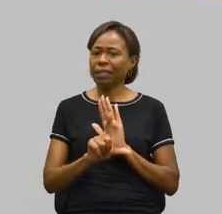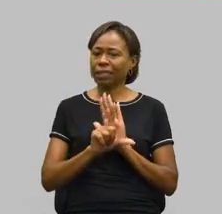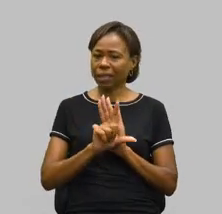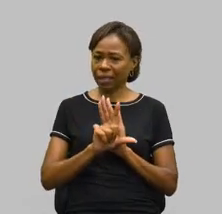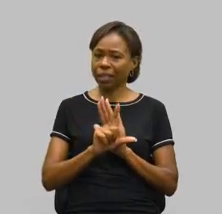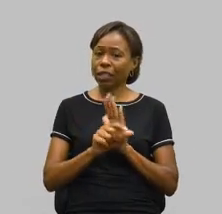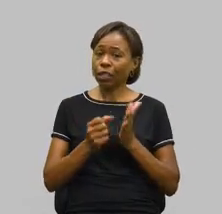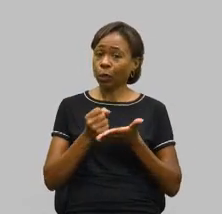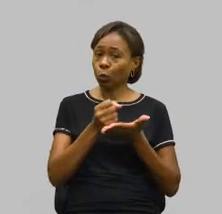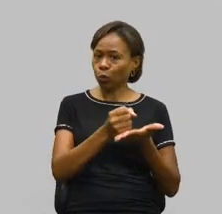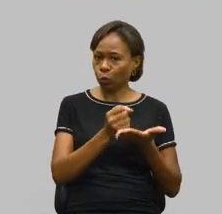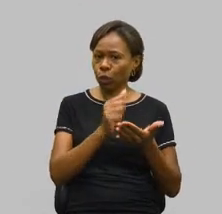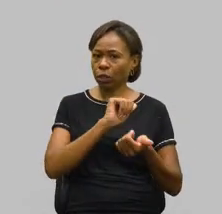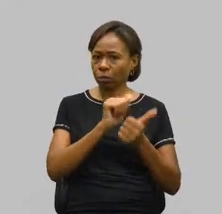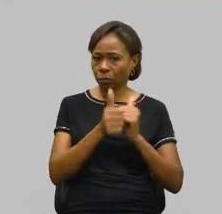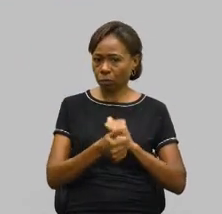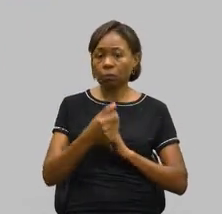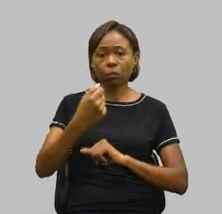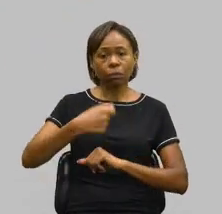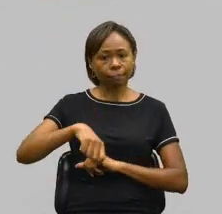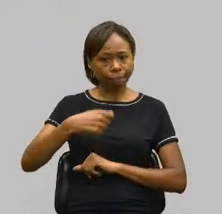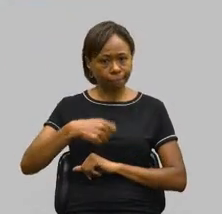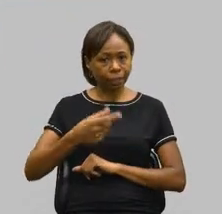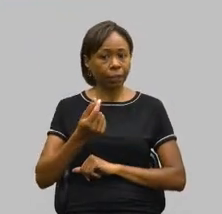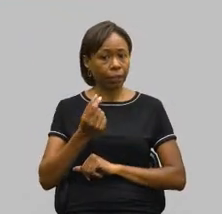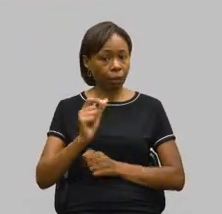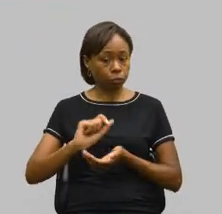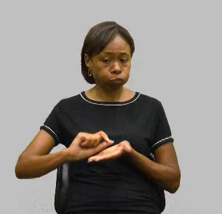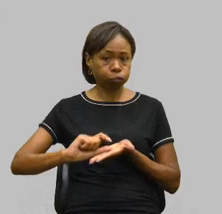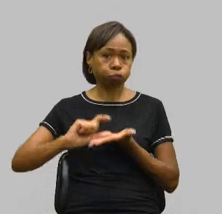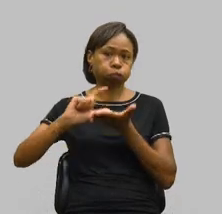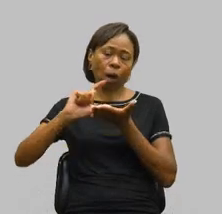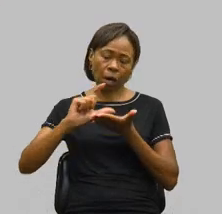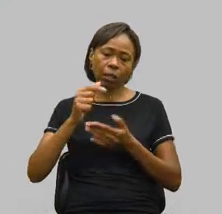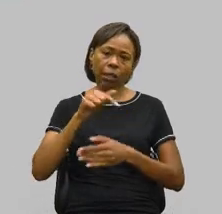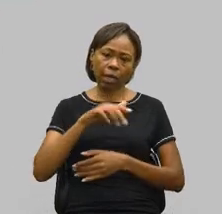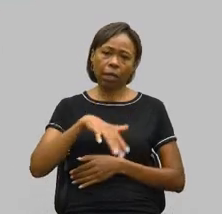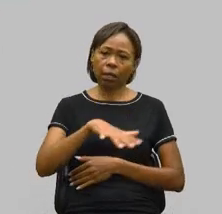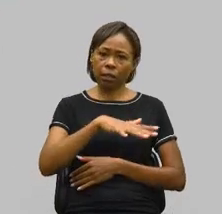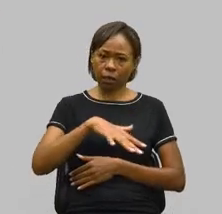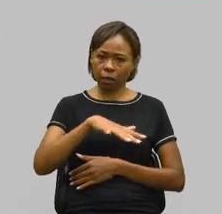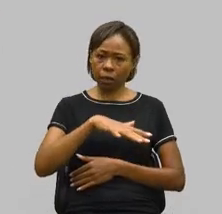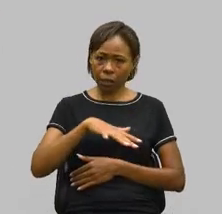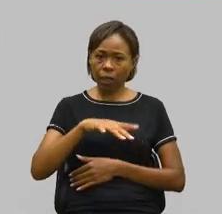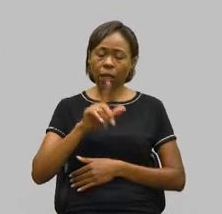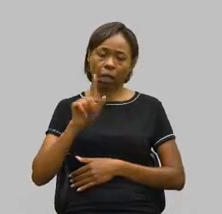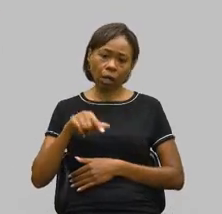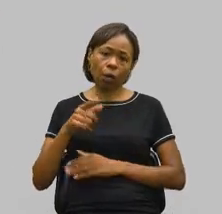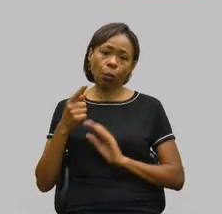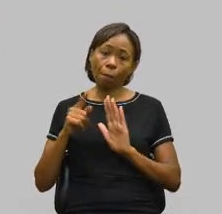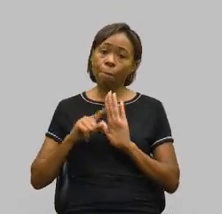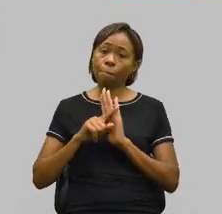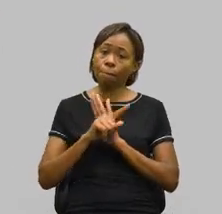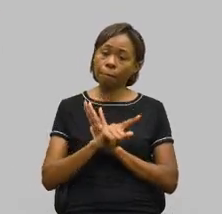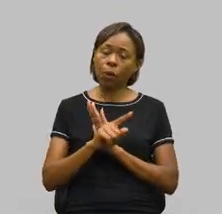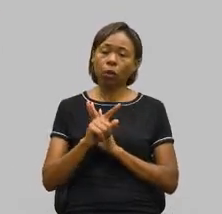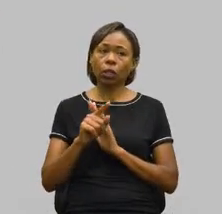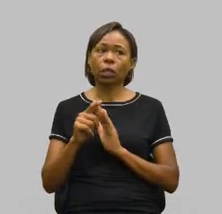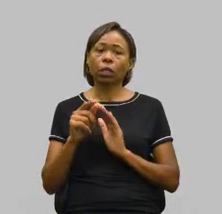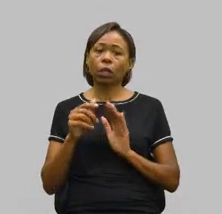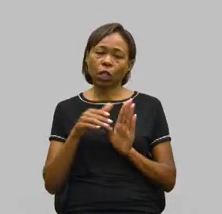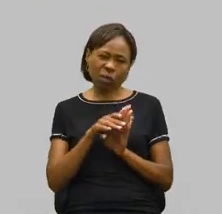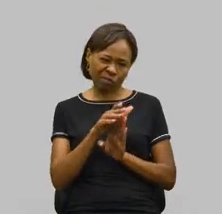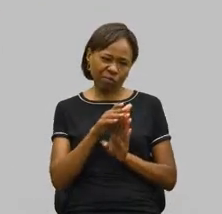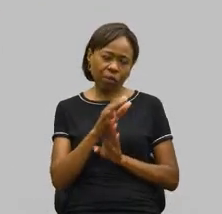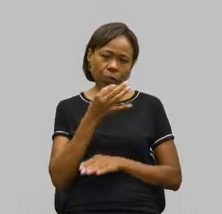porque a gente precisa de fato eh investir cada vez mais nessa área e essa é uma um questionamento e uma orientação que eu deixo aqui nesse